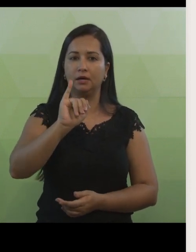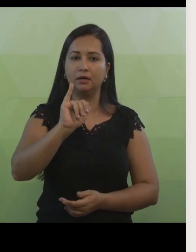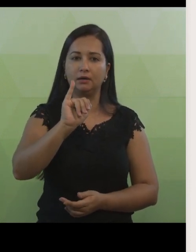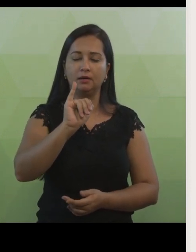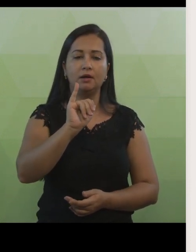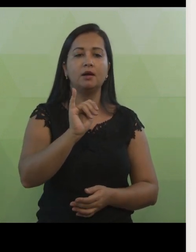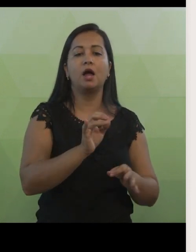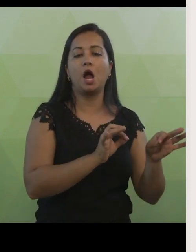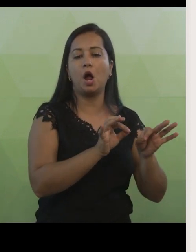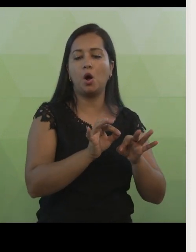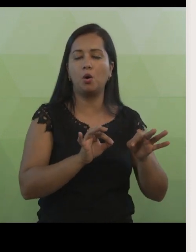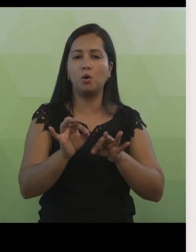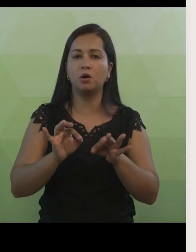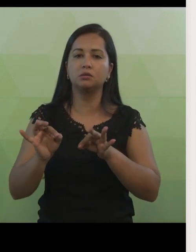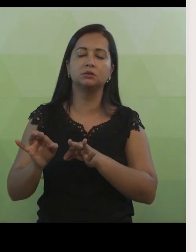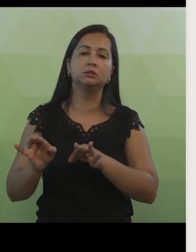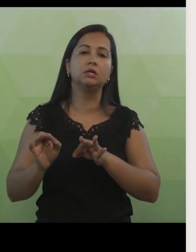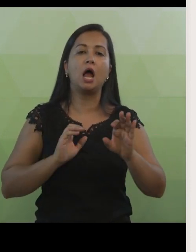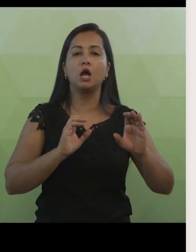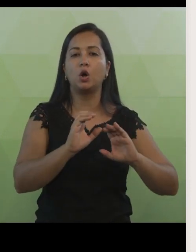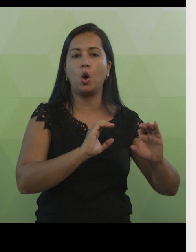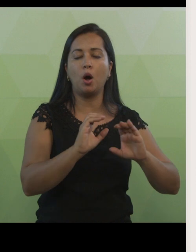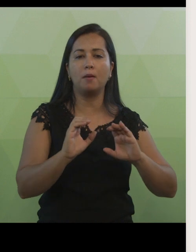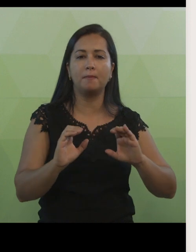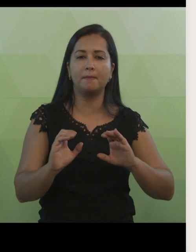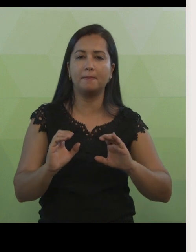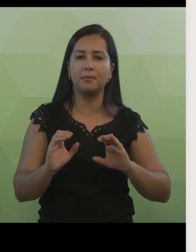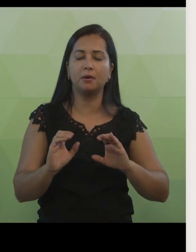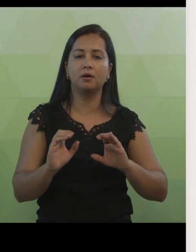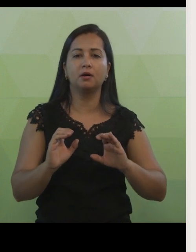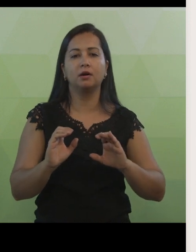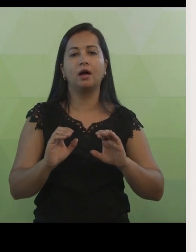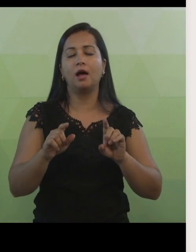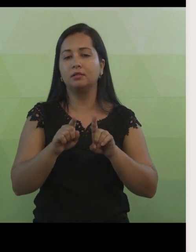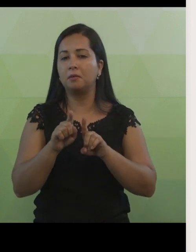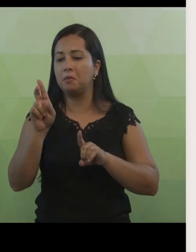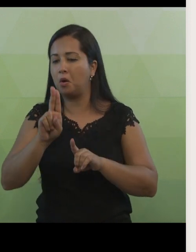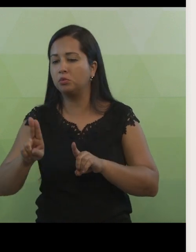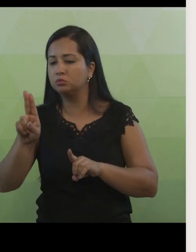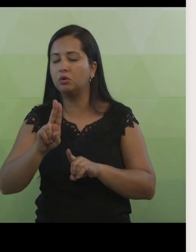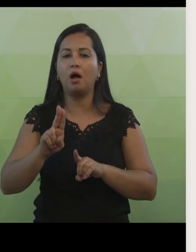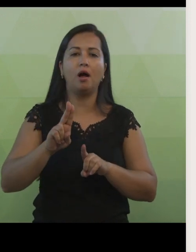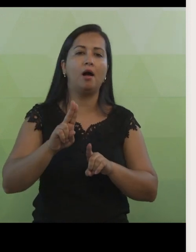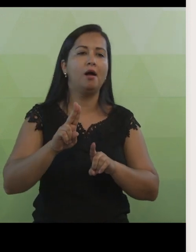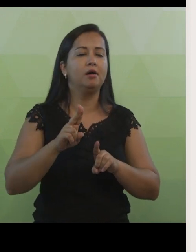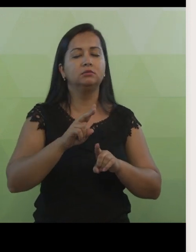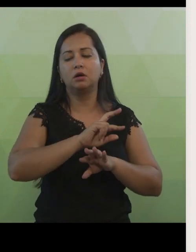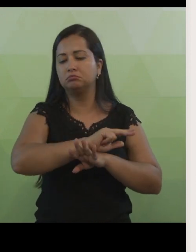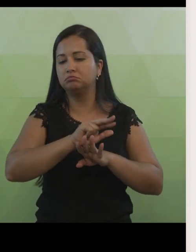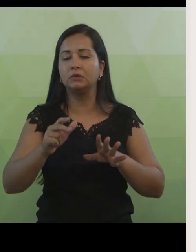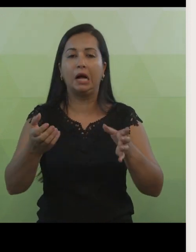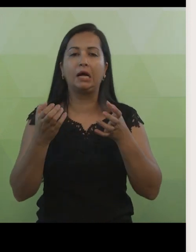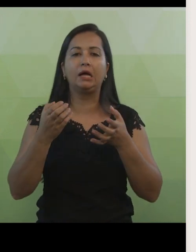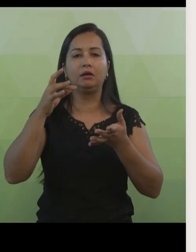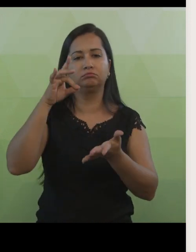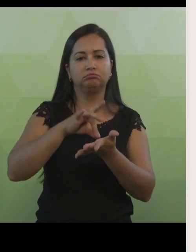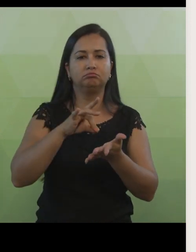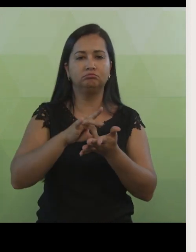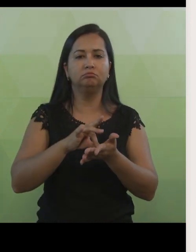Então, a ideia da PKI é essa infraestrutura aí para poder comunicar as autoridades certificadoras e os usuários quando eles